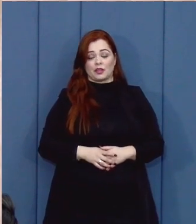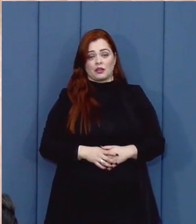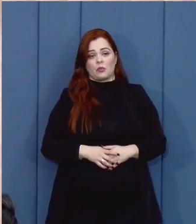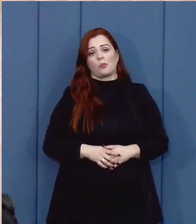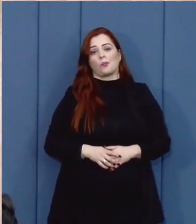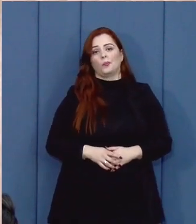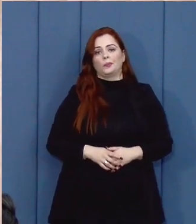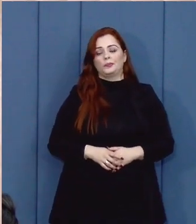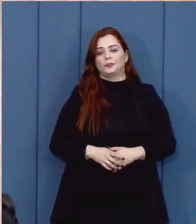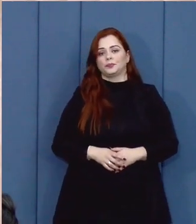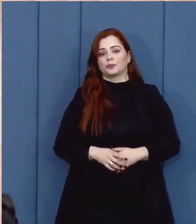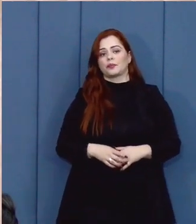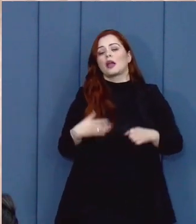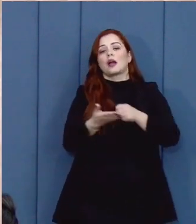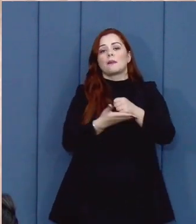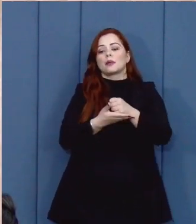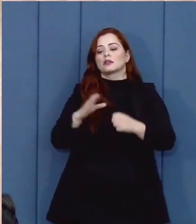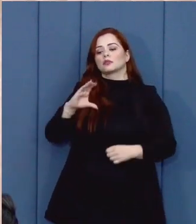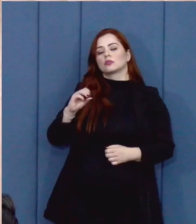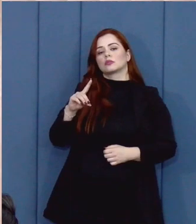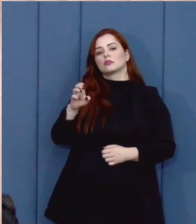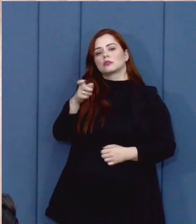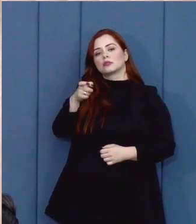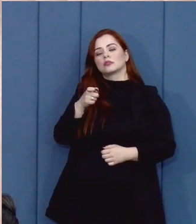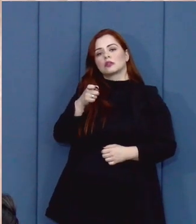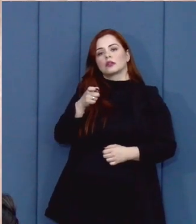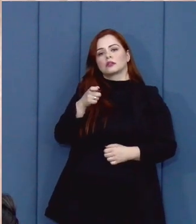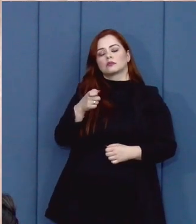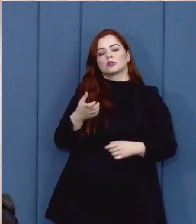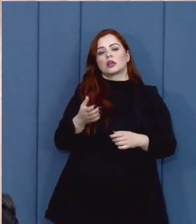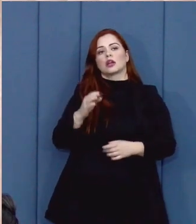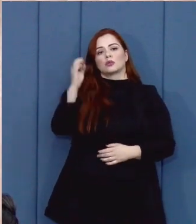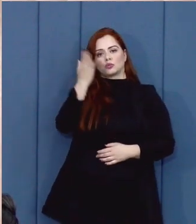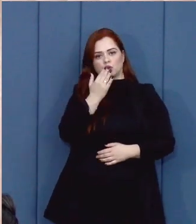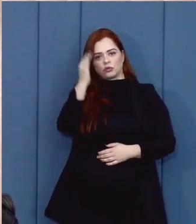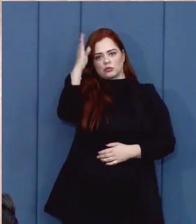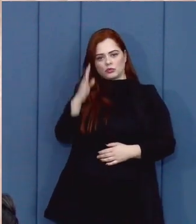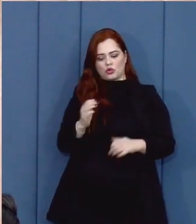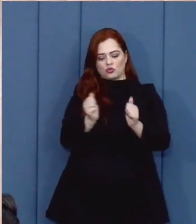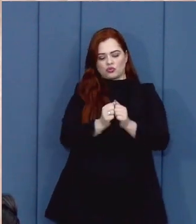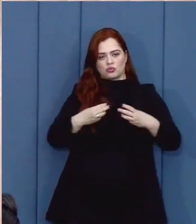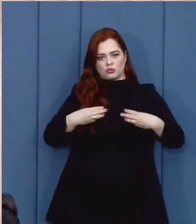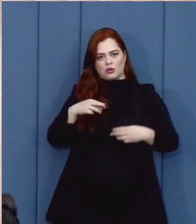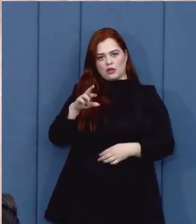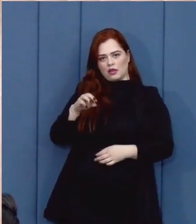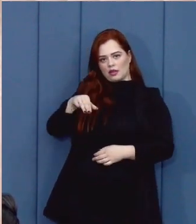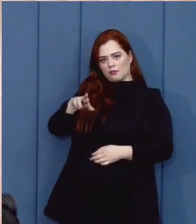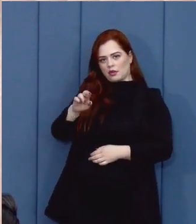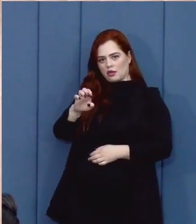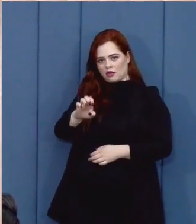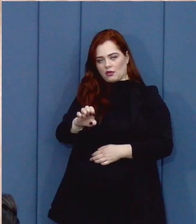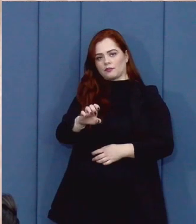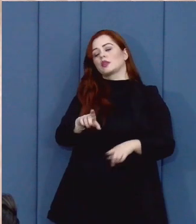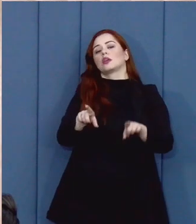Essa é a estrutura do Códex Alimentares do Brasil, com o Ministério das Relações Exteriores sendo